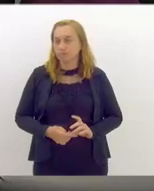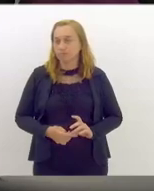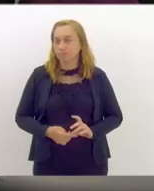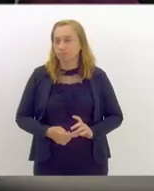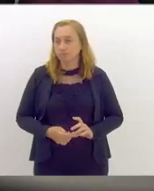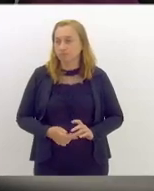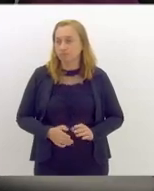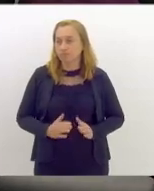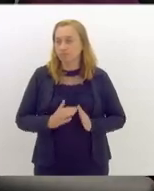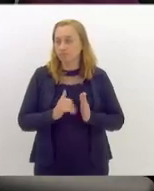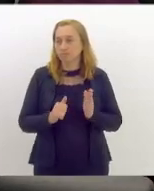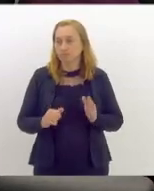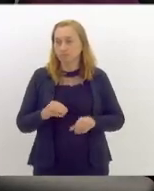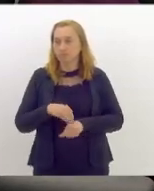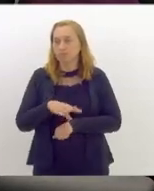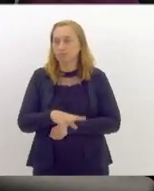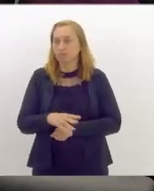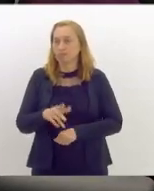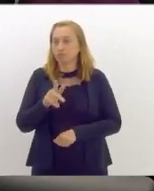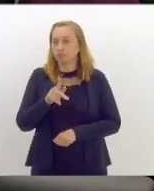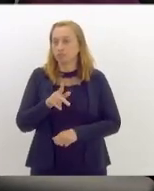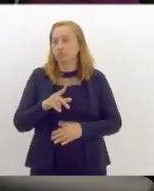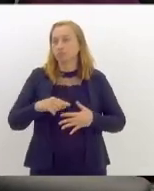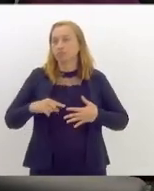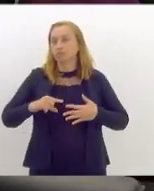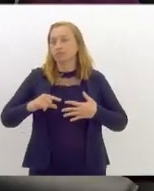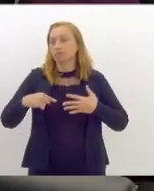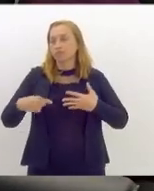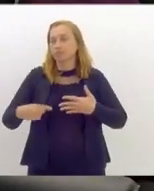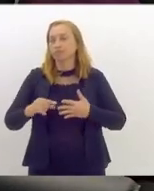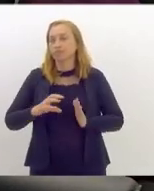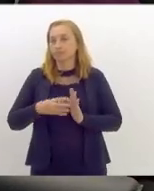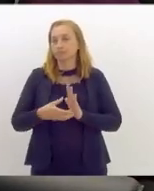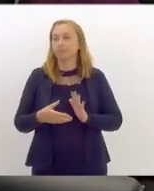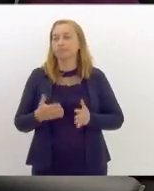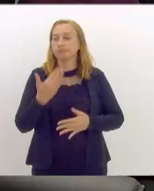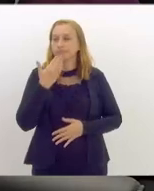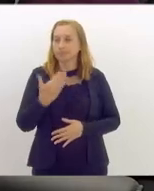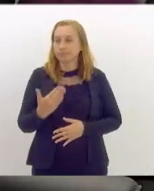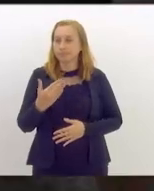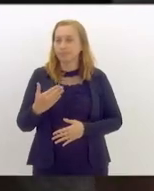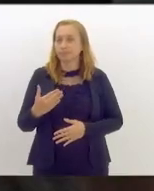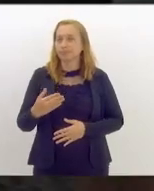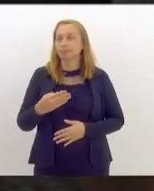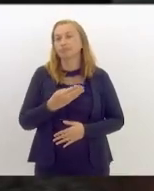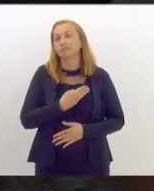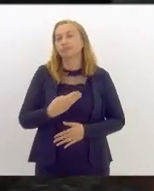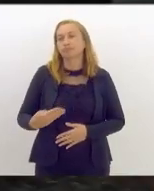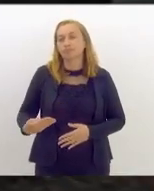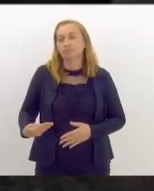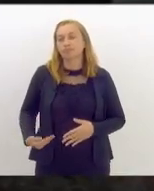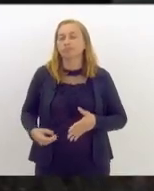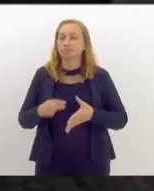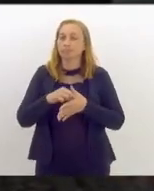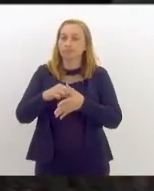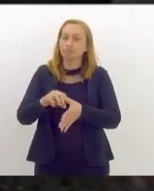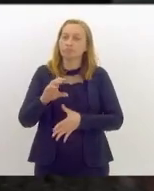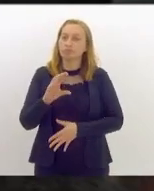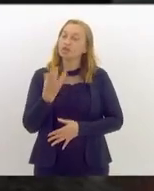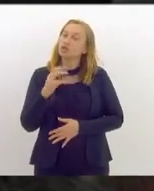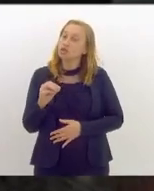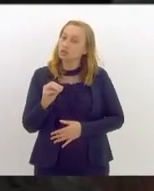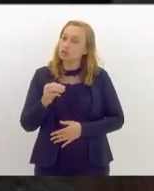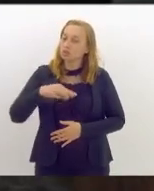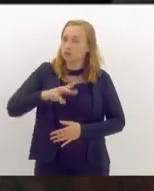acabou de retirar o destaque a bancada eu quero fazer um apelo ao Líder Chico Machado a